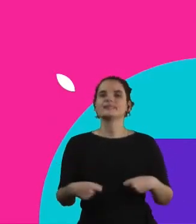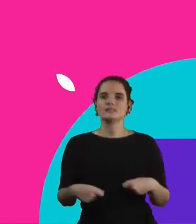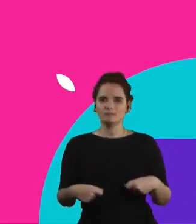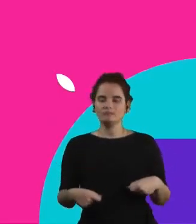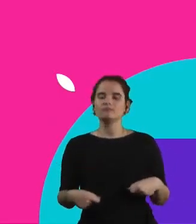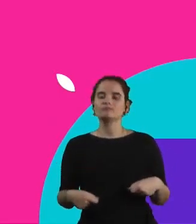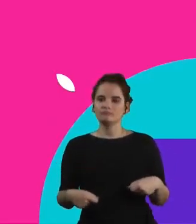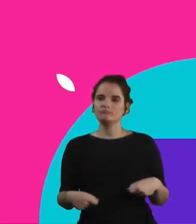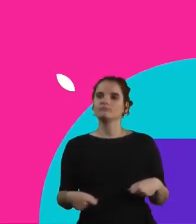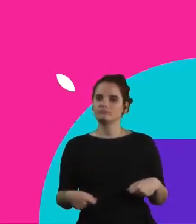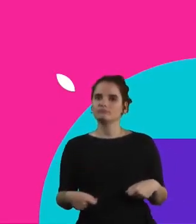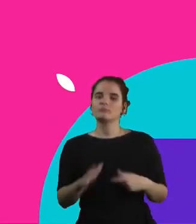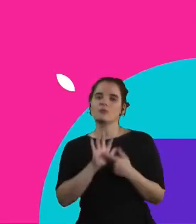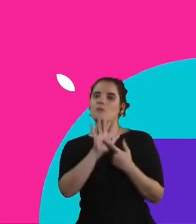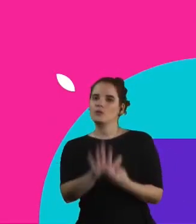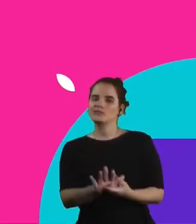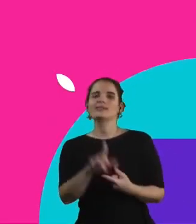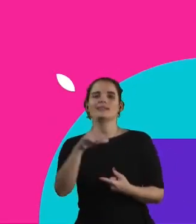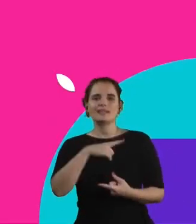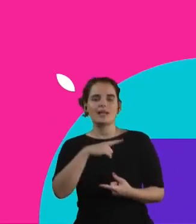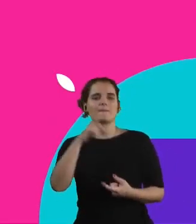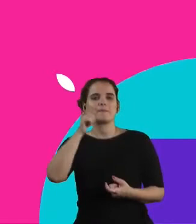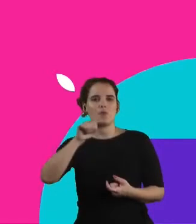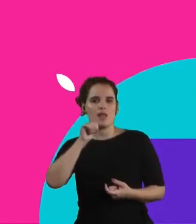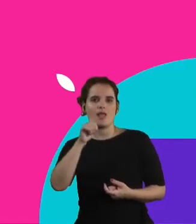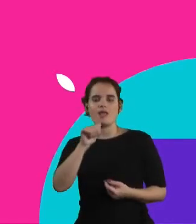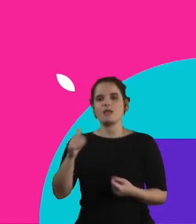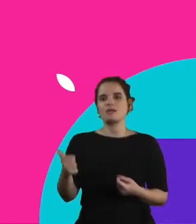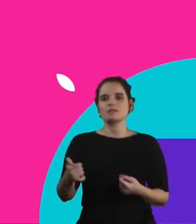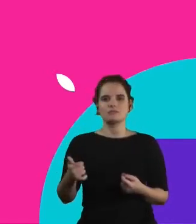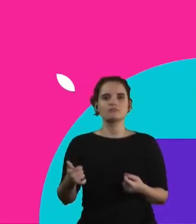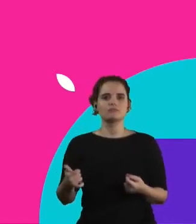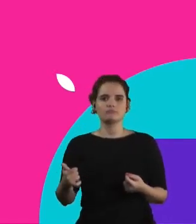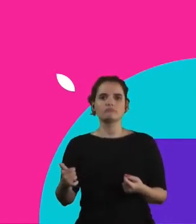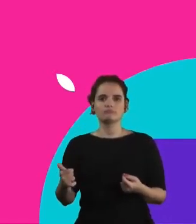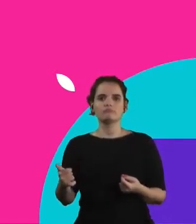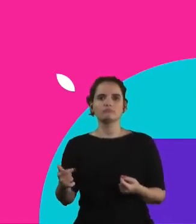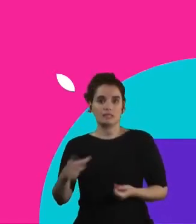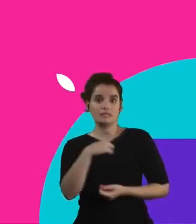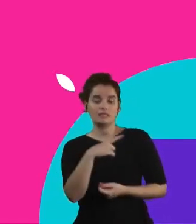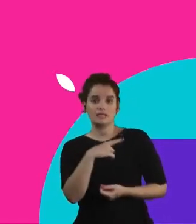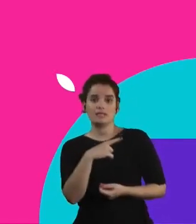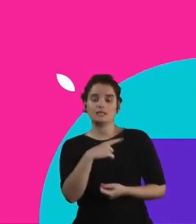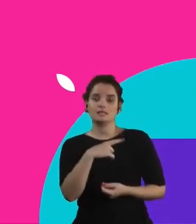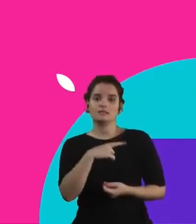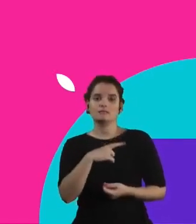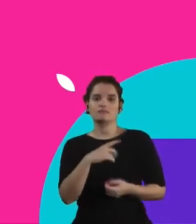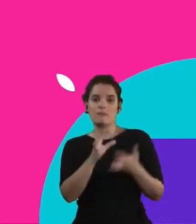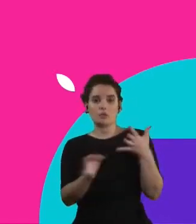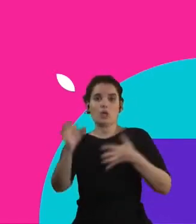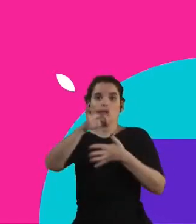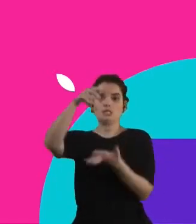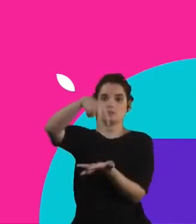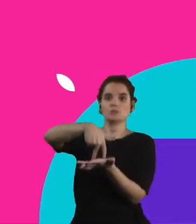que passa necessariamente pelas mulheres terem condições, né, de terem um novo protagonismo. Acho que